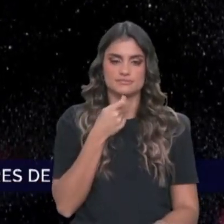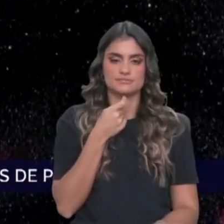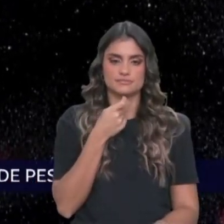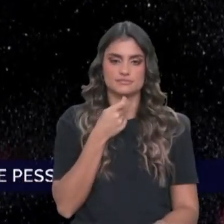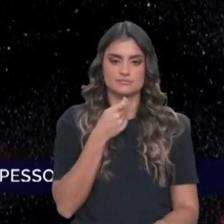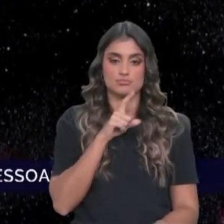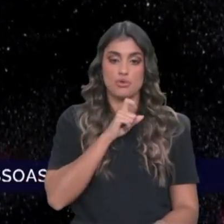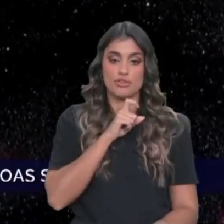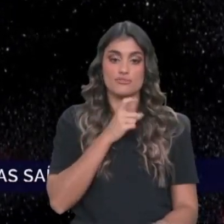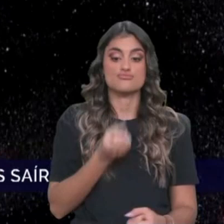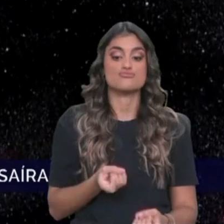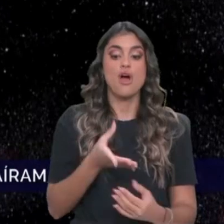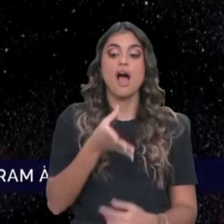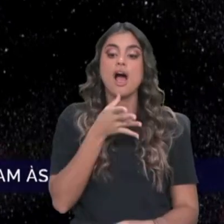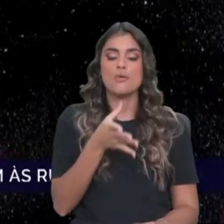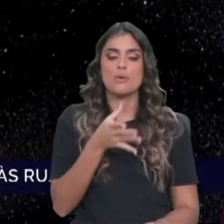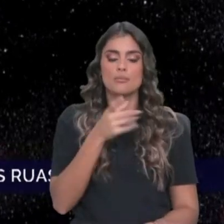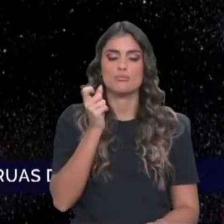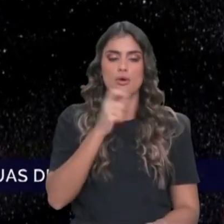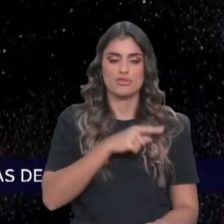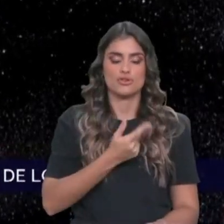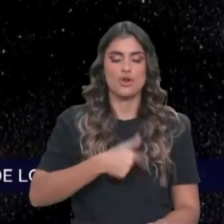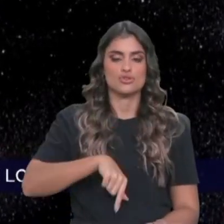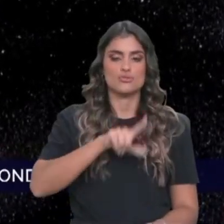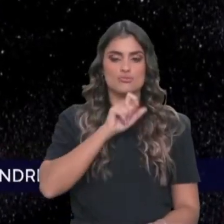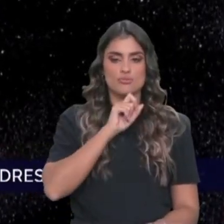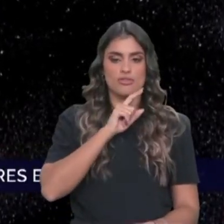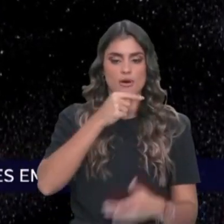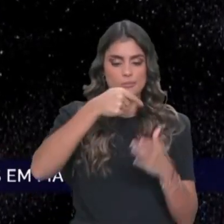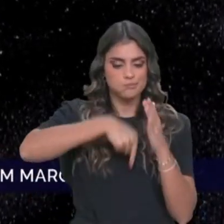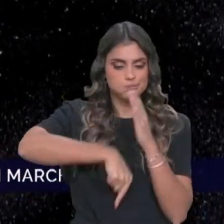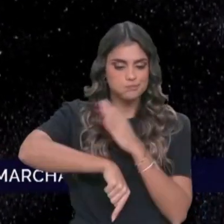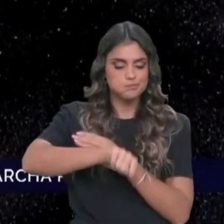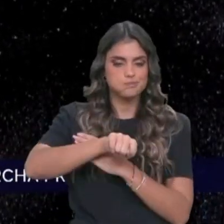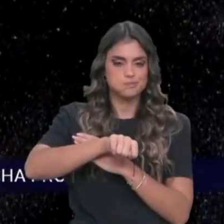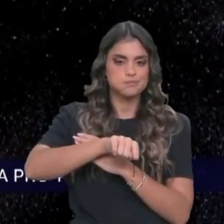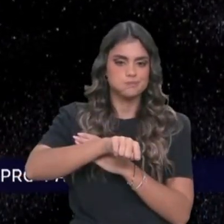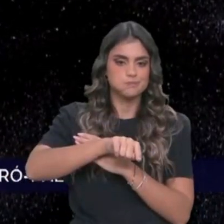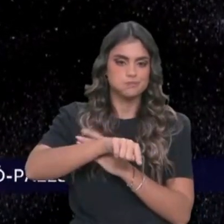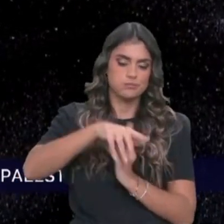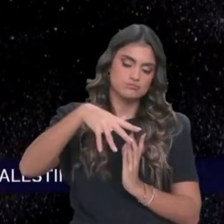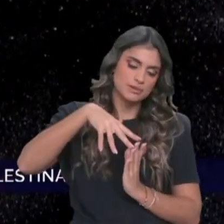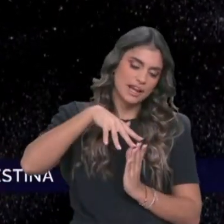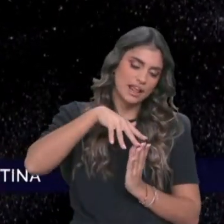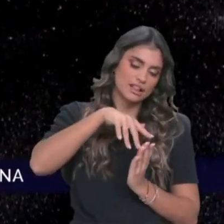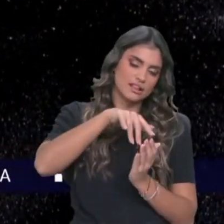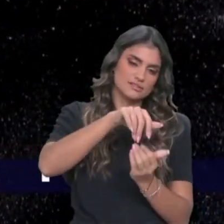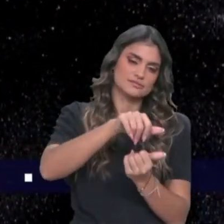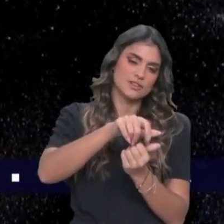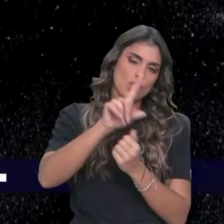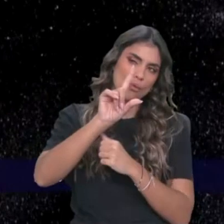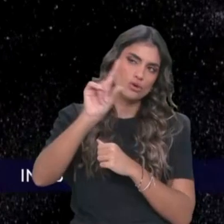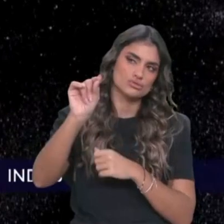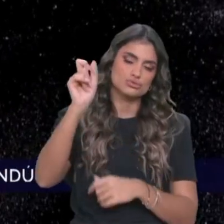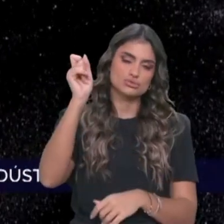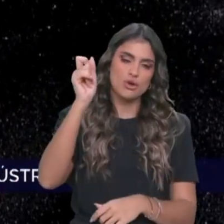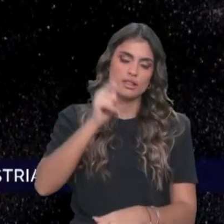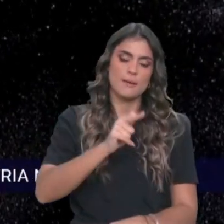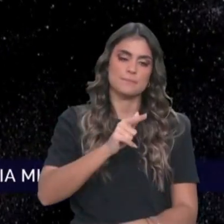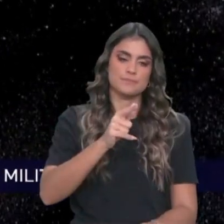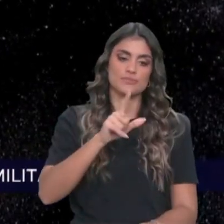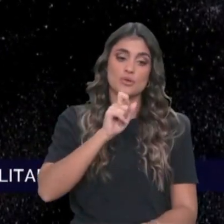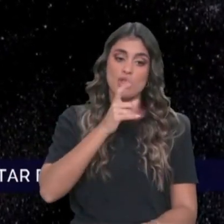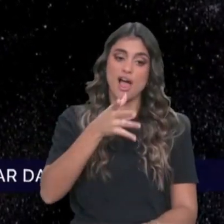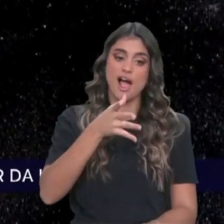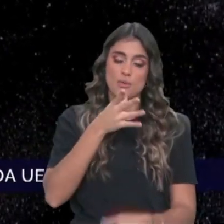água. Ou seja, podemos ter por baixo da superfície de um corpo que está muitíssimo distante do Sol, água em